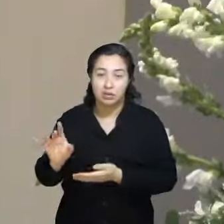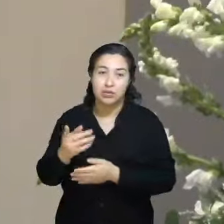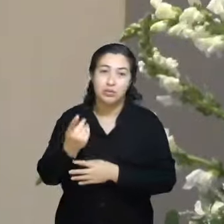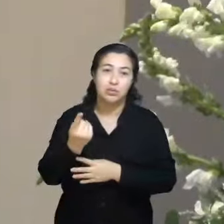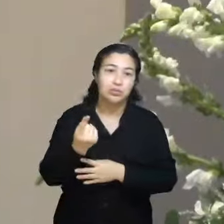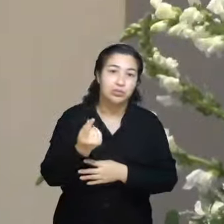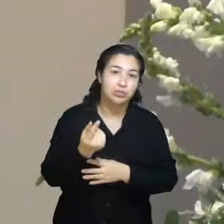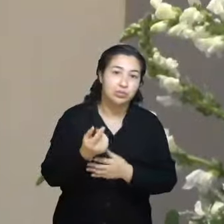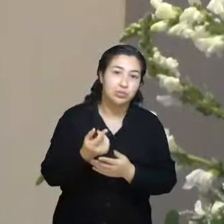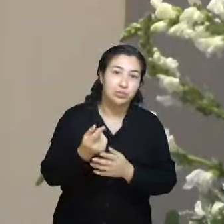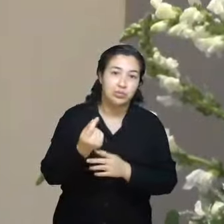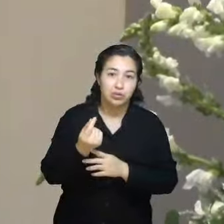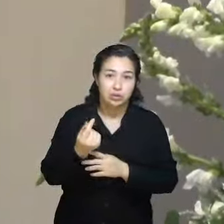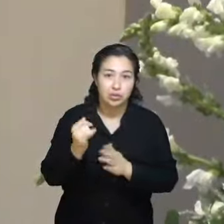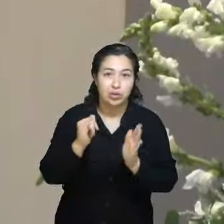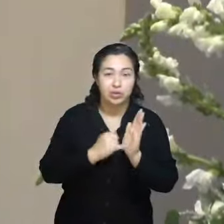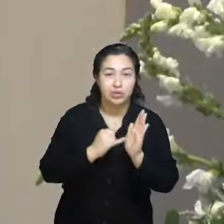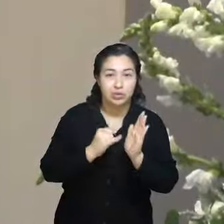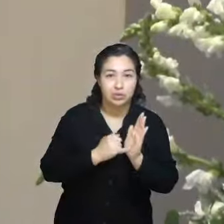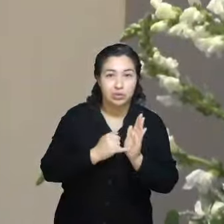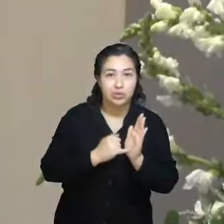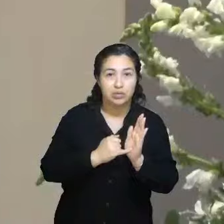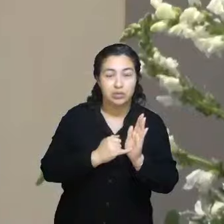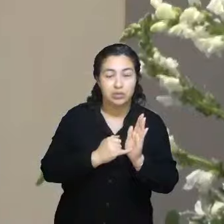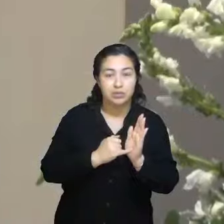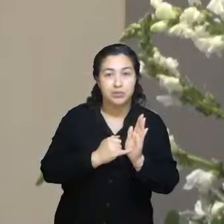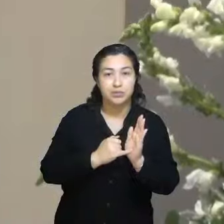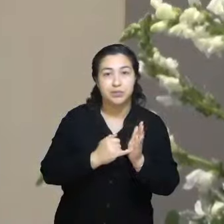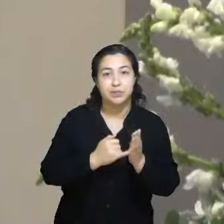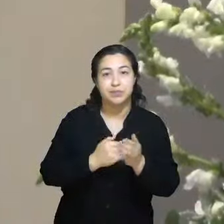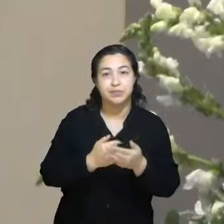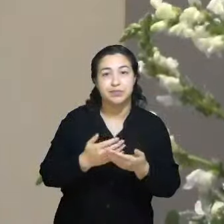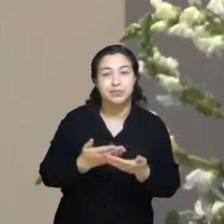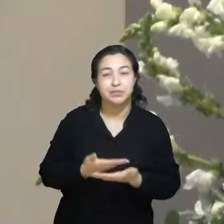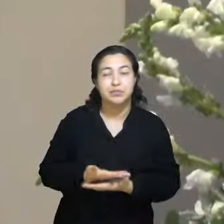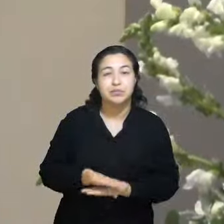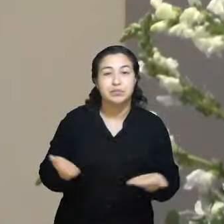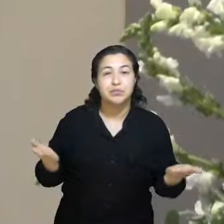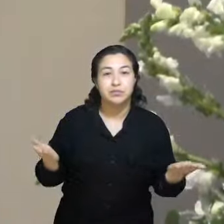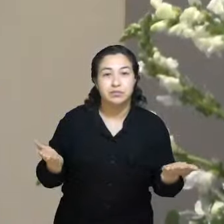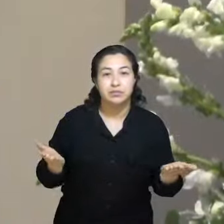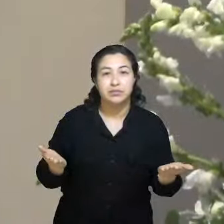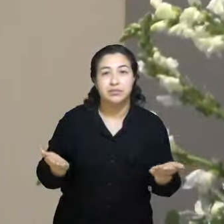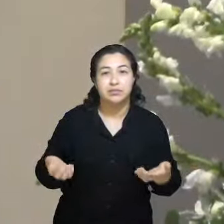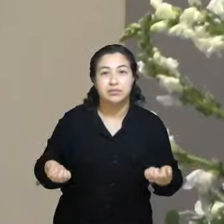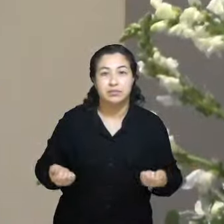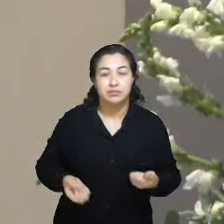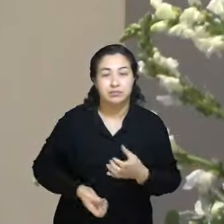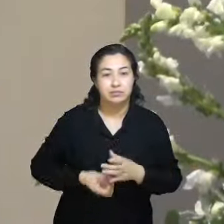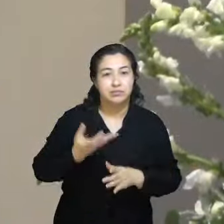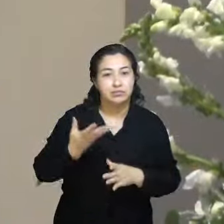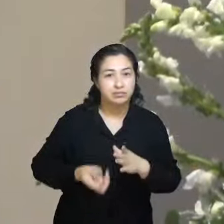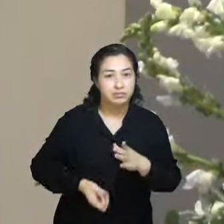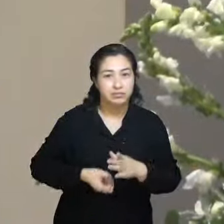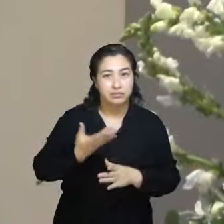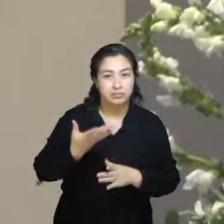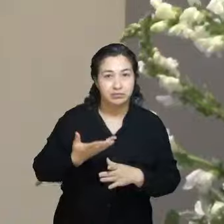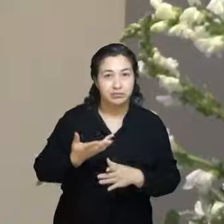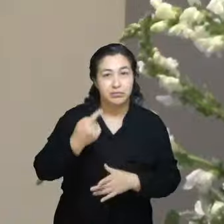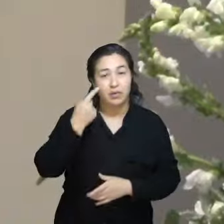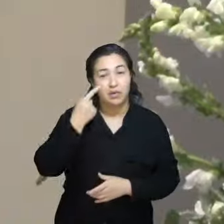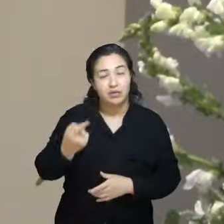e das receitas tributárias sendo indispensável ao menos a emergência de uma revisão do